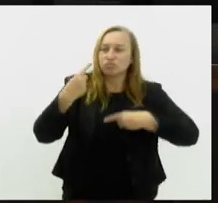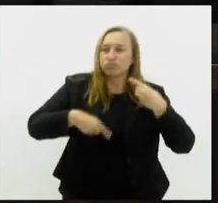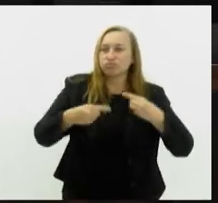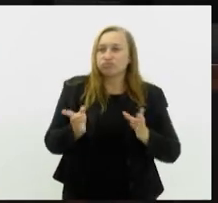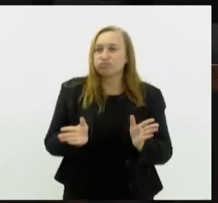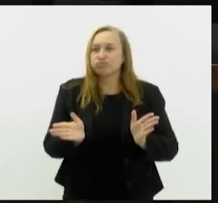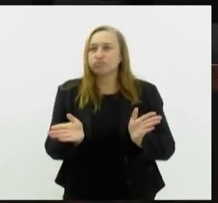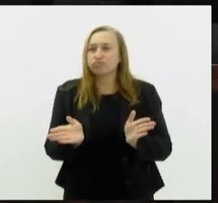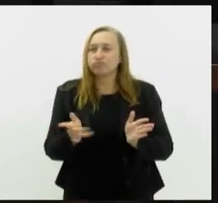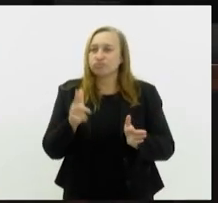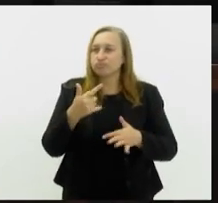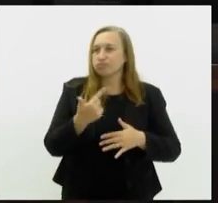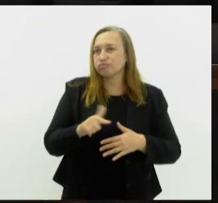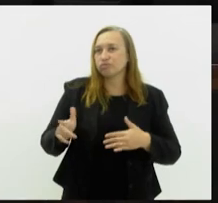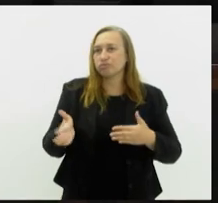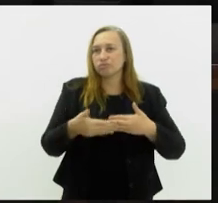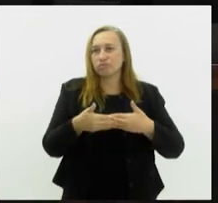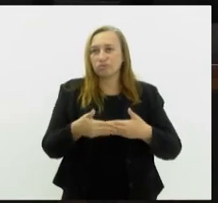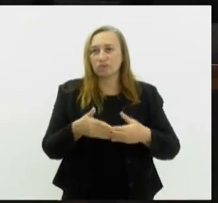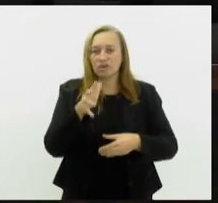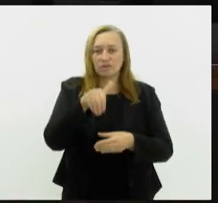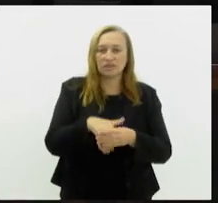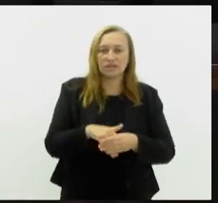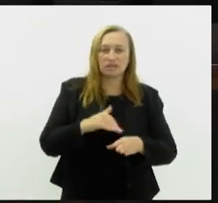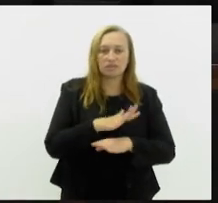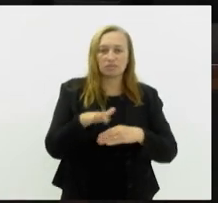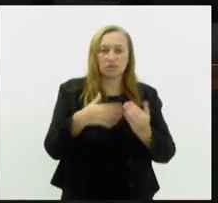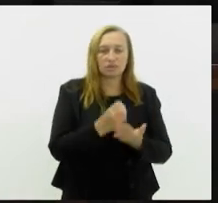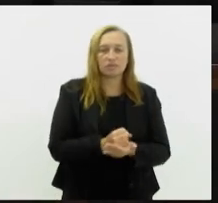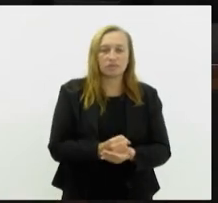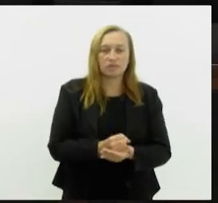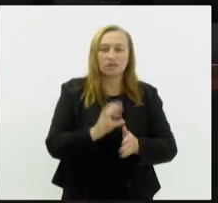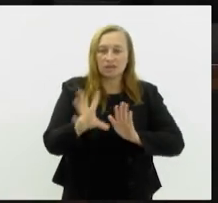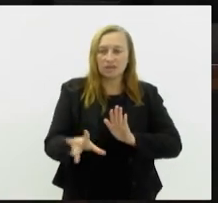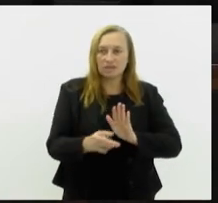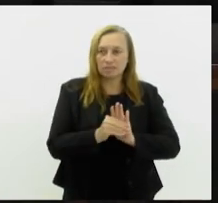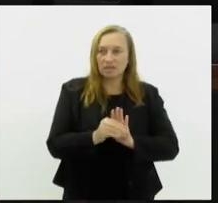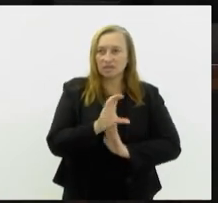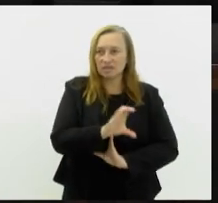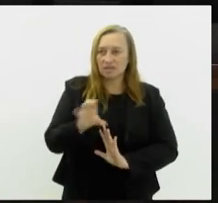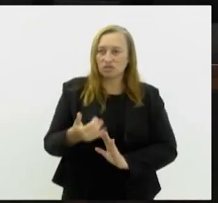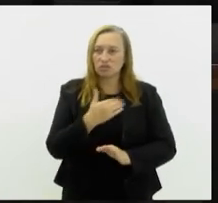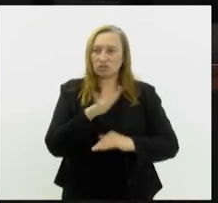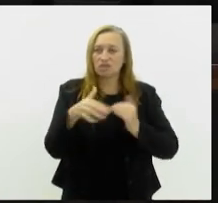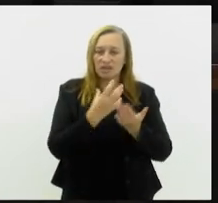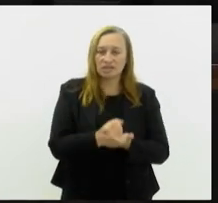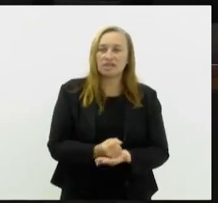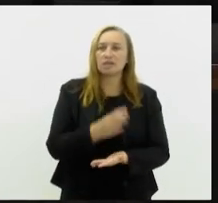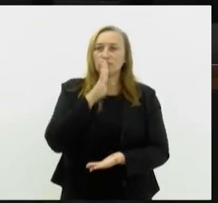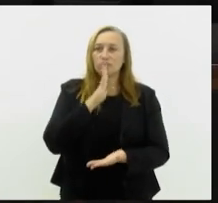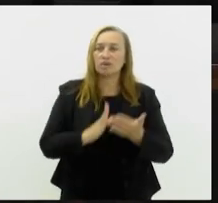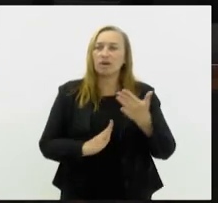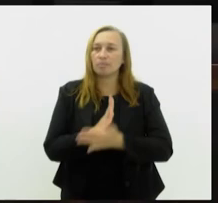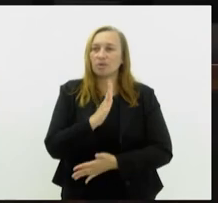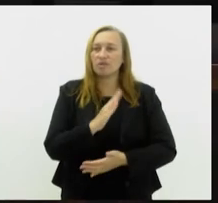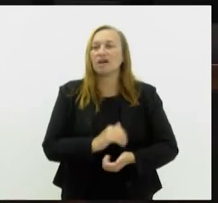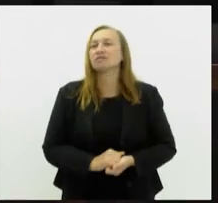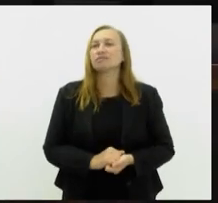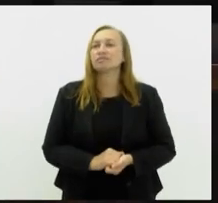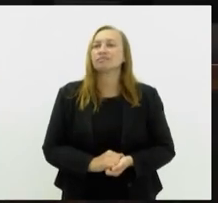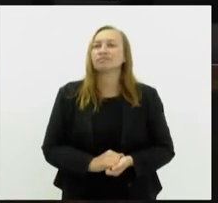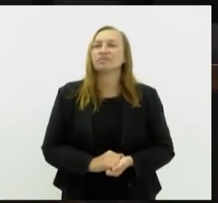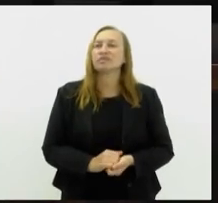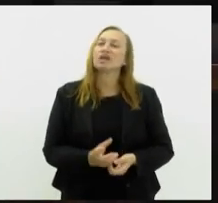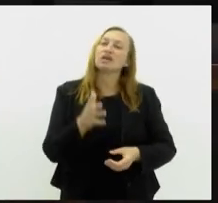queira discutir, encerrada a discussão. Em votação, as emendas da CCJ. Os senhores que aprovam permaneçam como estão.